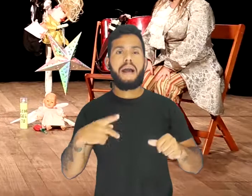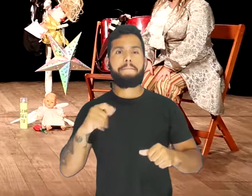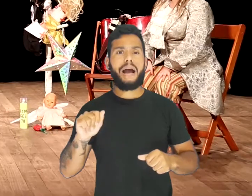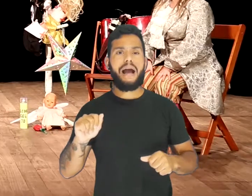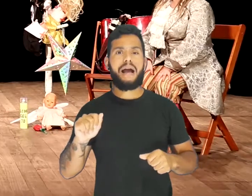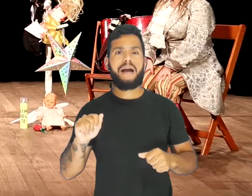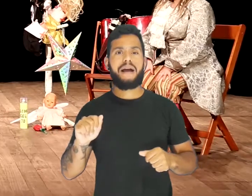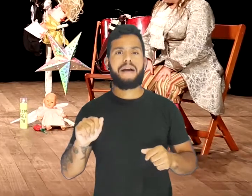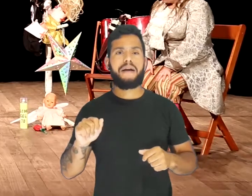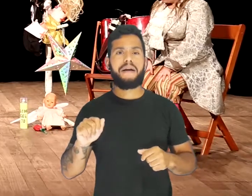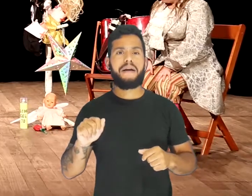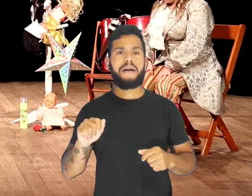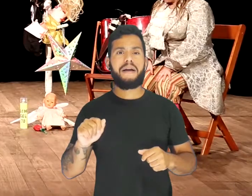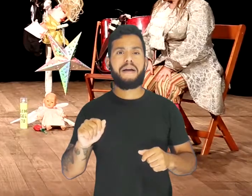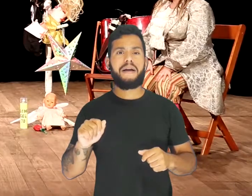Cavando, areia,